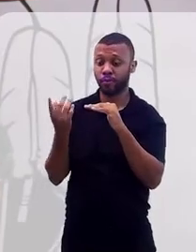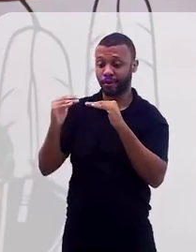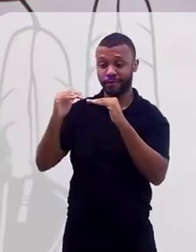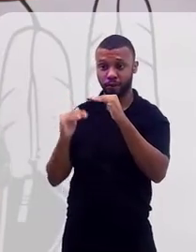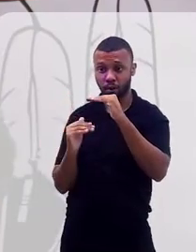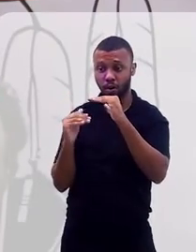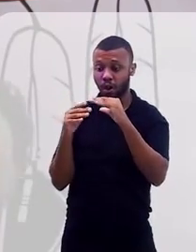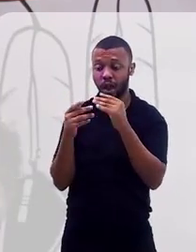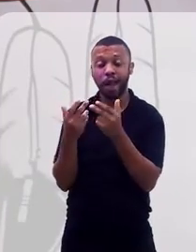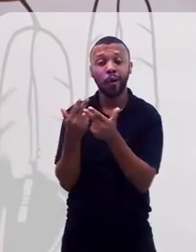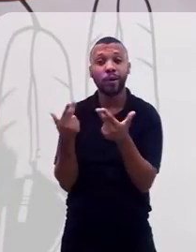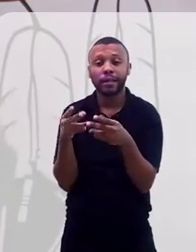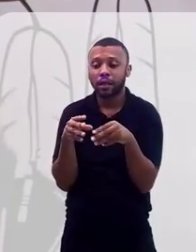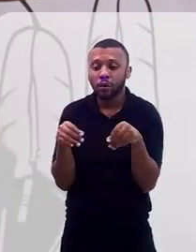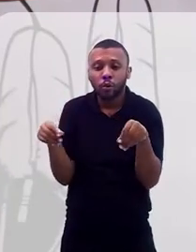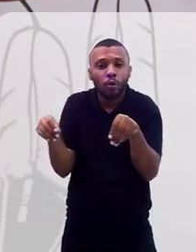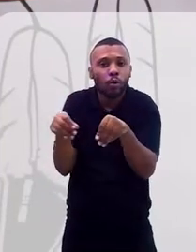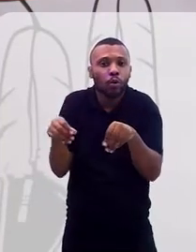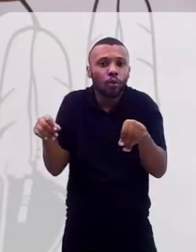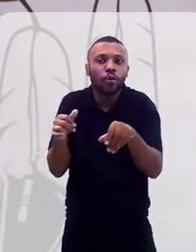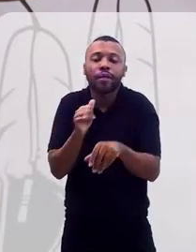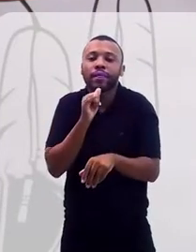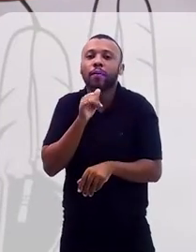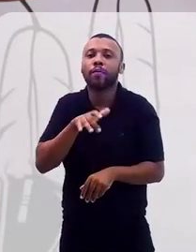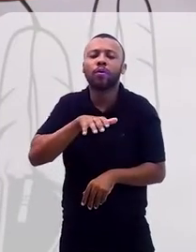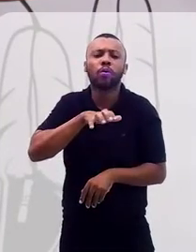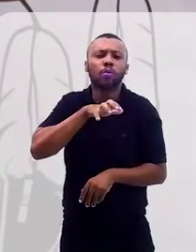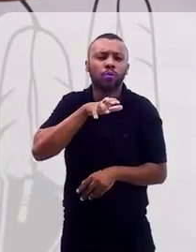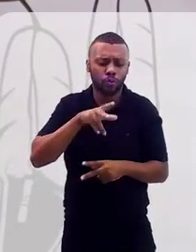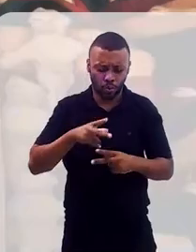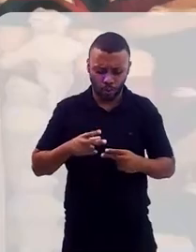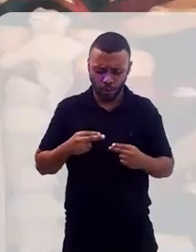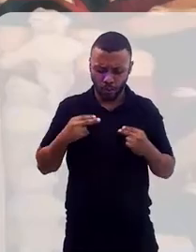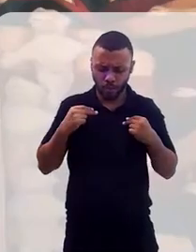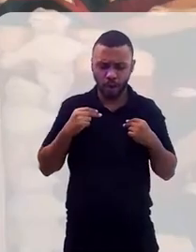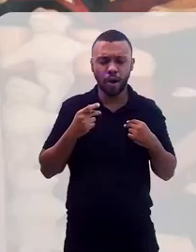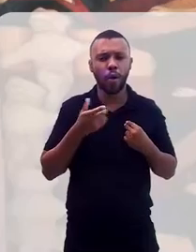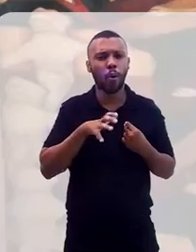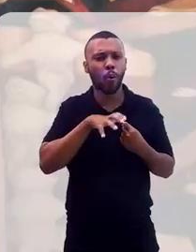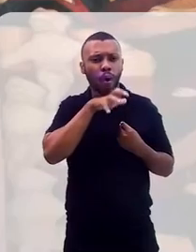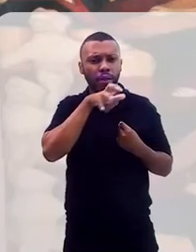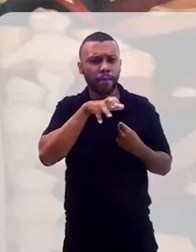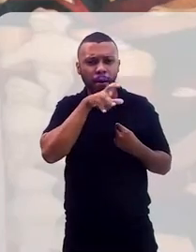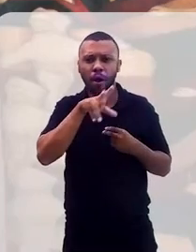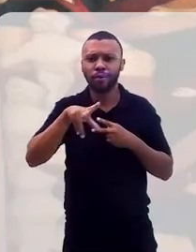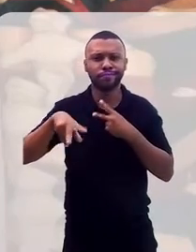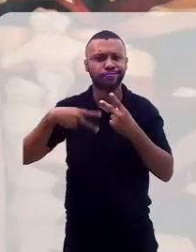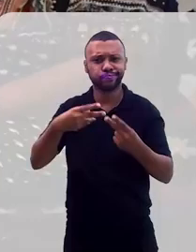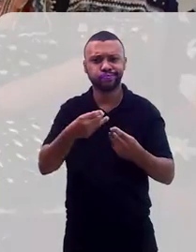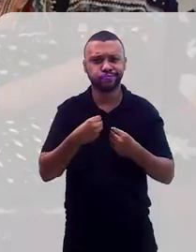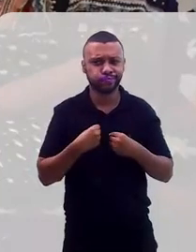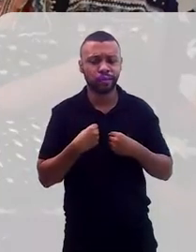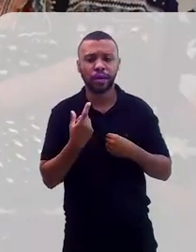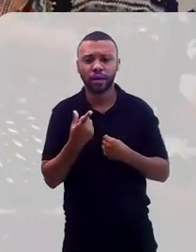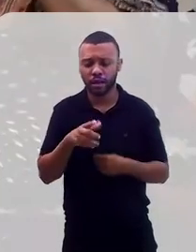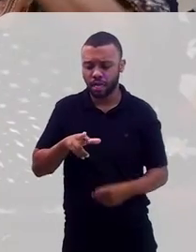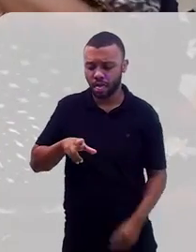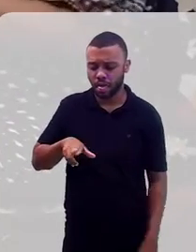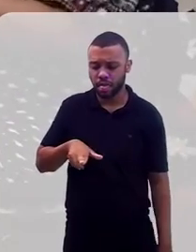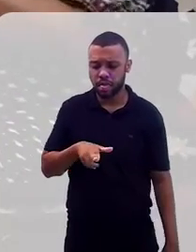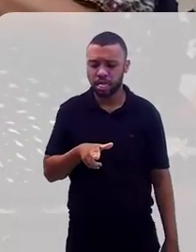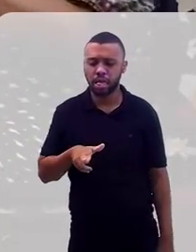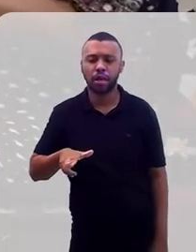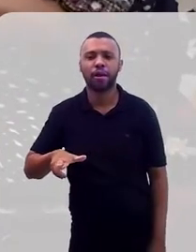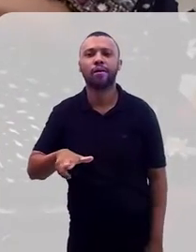tem a ver com a terra coisas densas você falou da escolar né o animal que deu escolar eh